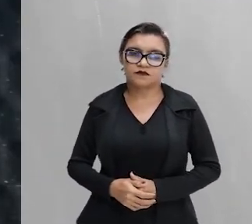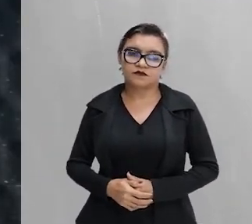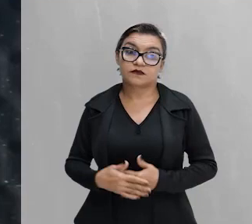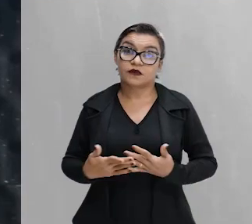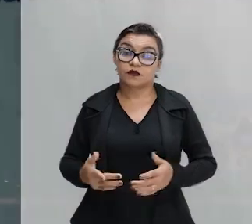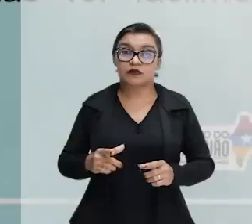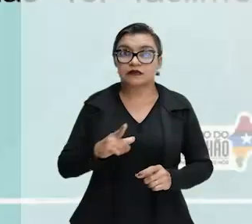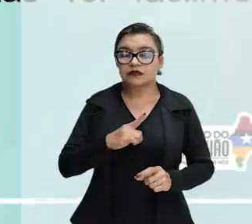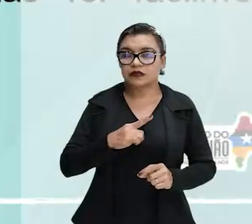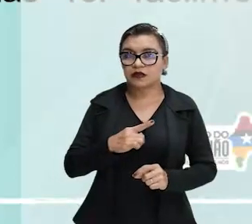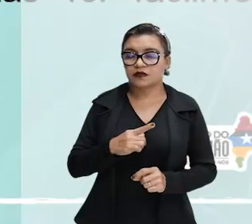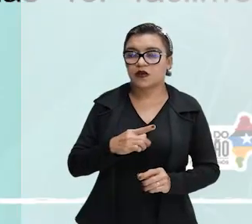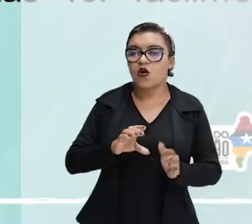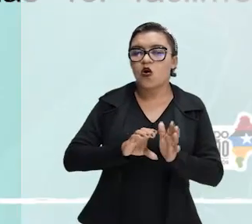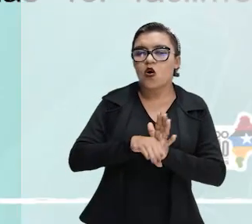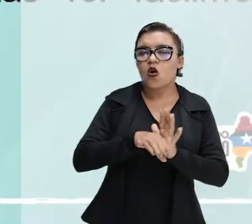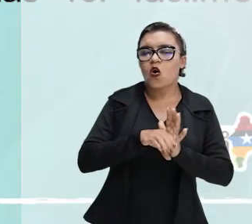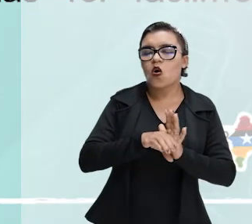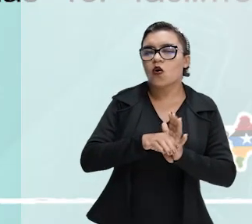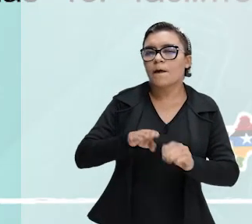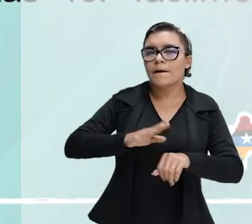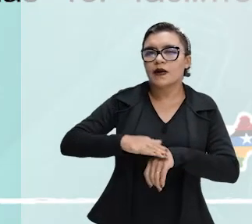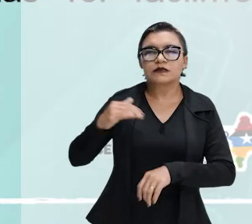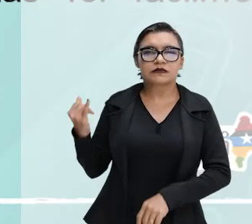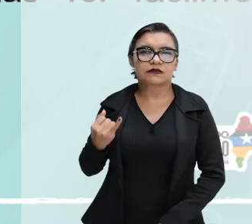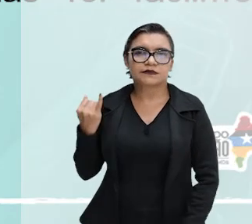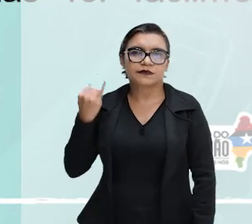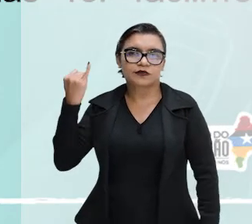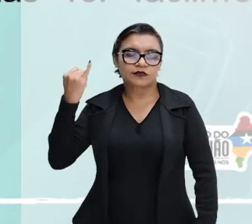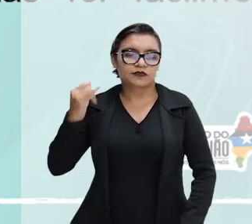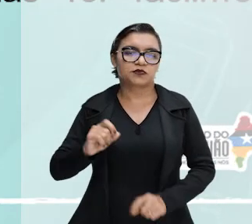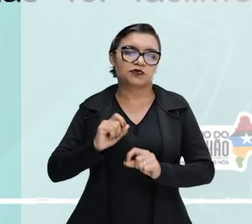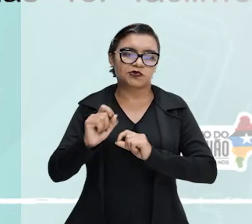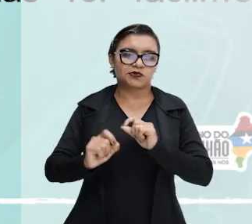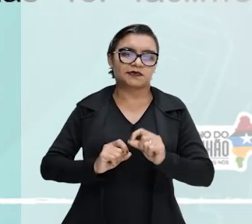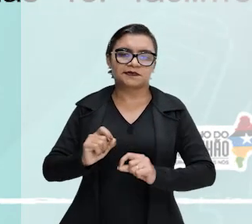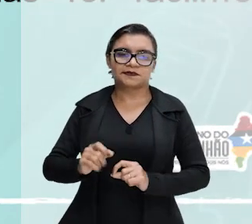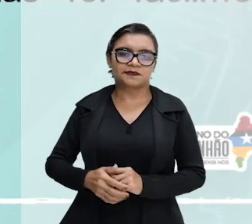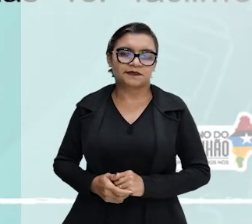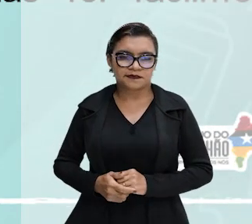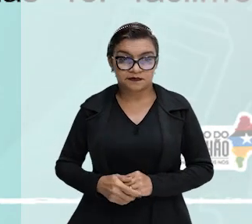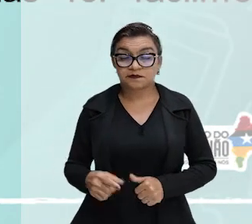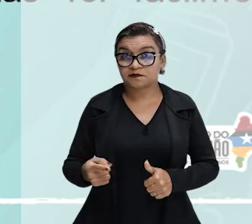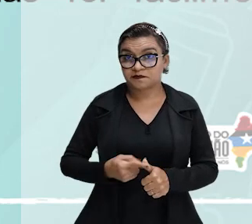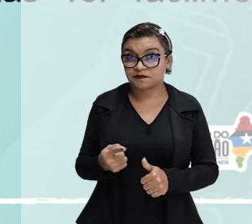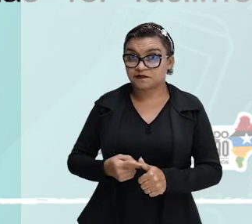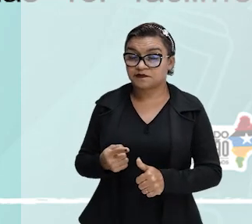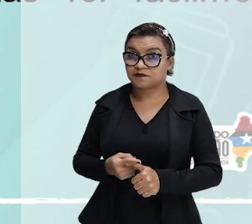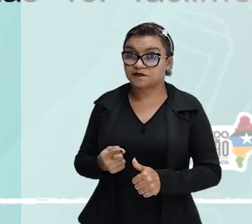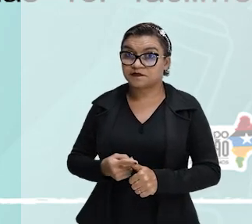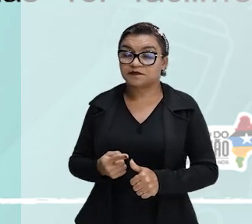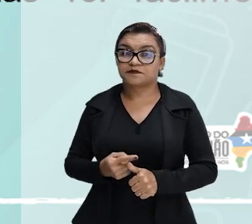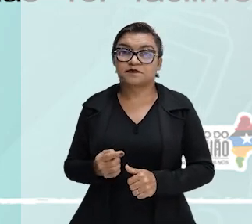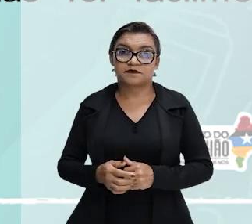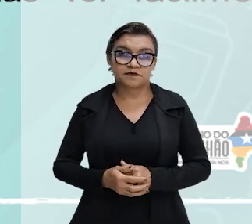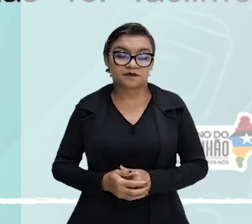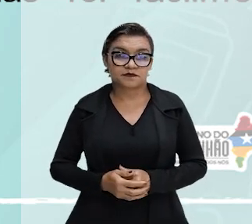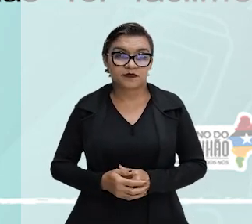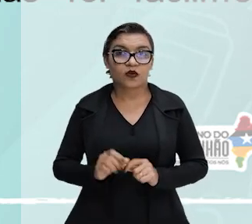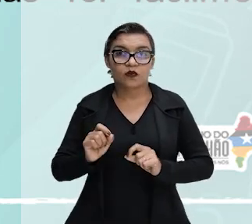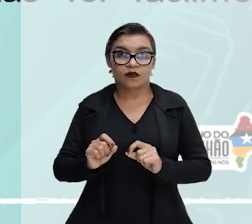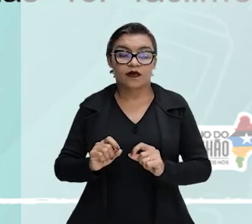Bom, então os conceitos mais importantes colocados por Copérnico, quais foram? Certo? Primeiro, introduziu o conceito de que a